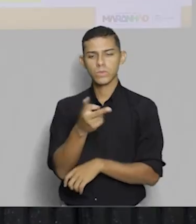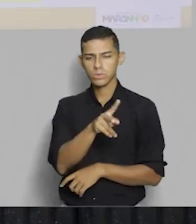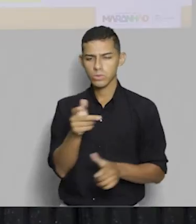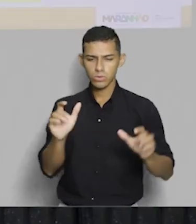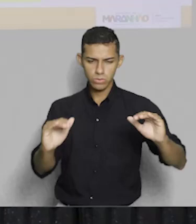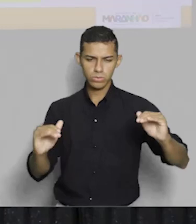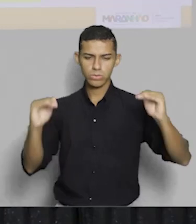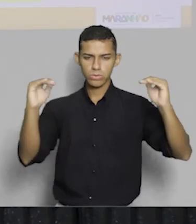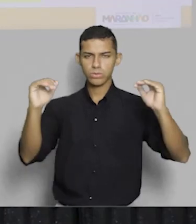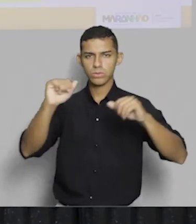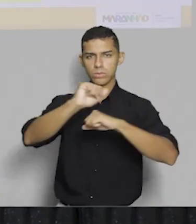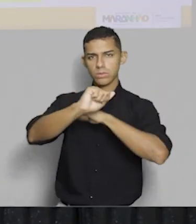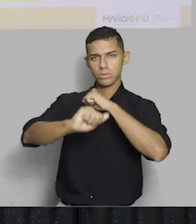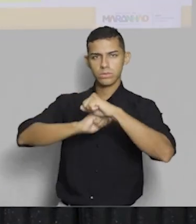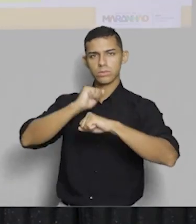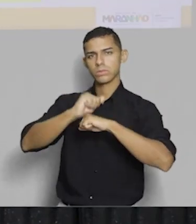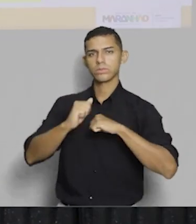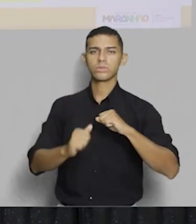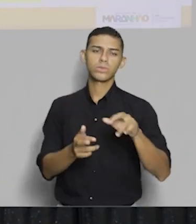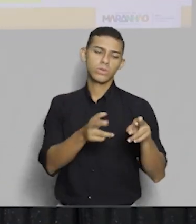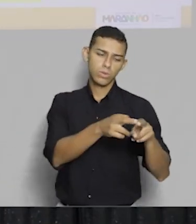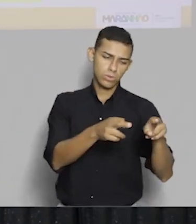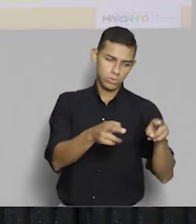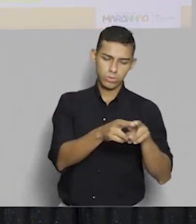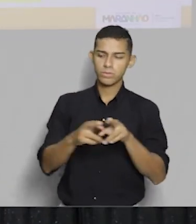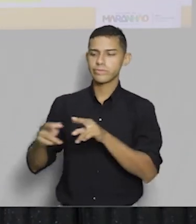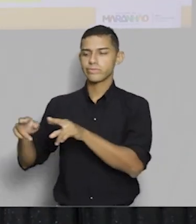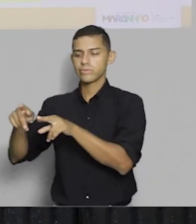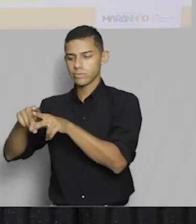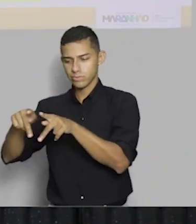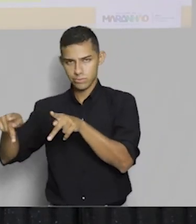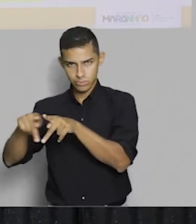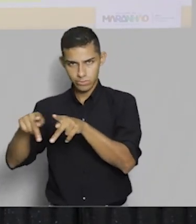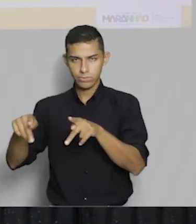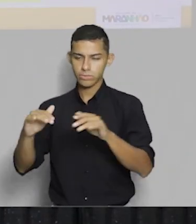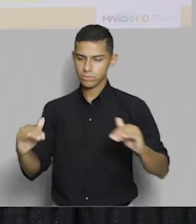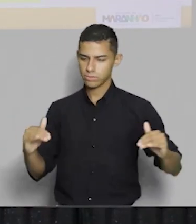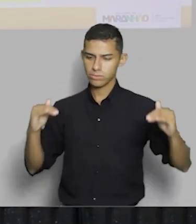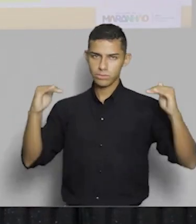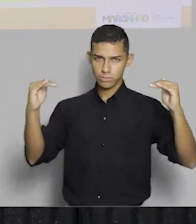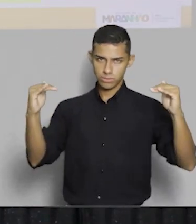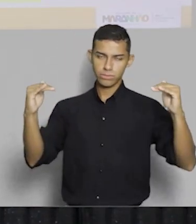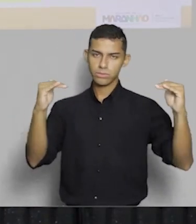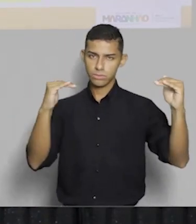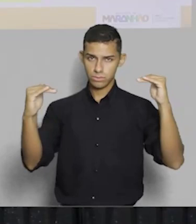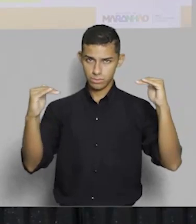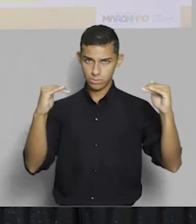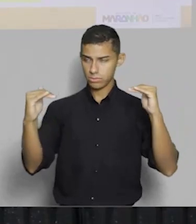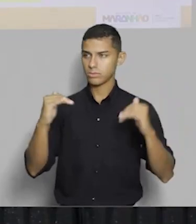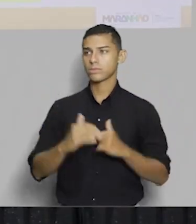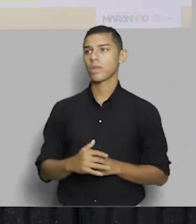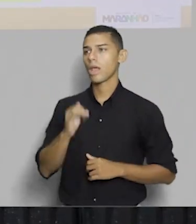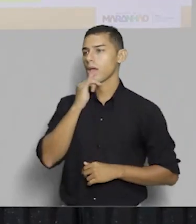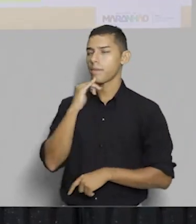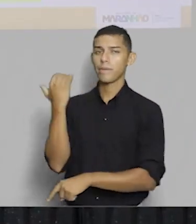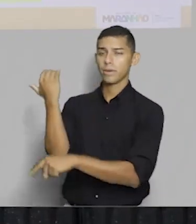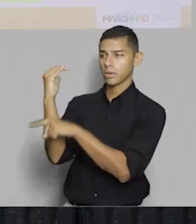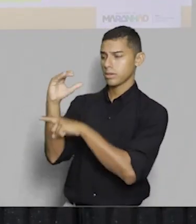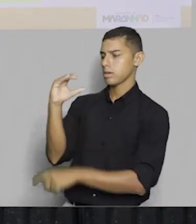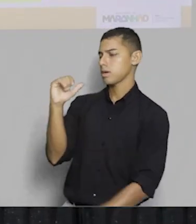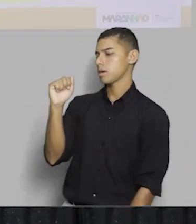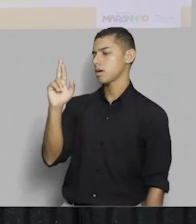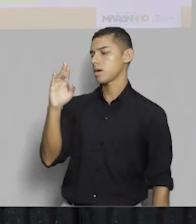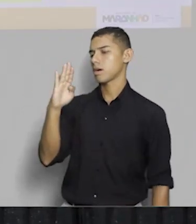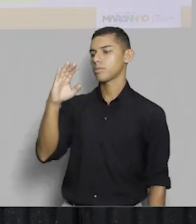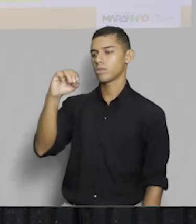quantidade de átomos tanto no reagente quanto no produto por exemplo no caso do carbono aqui do